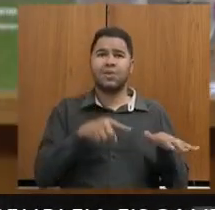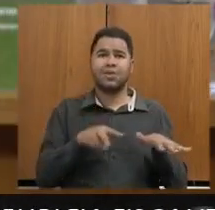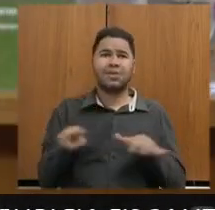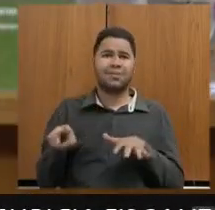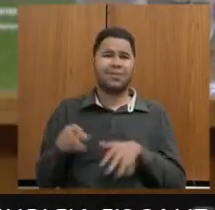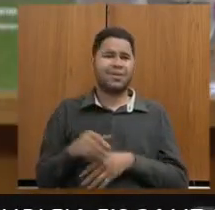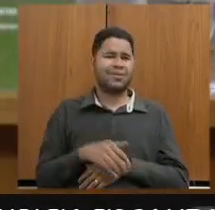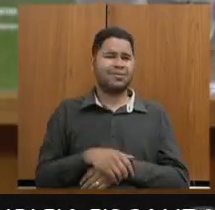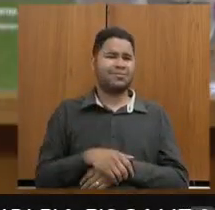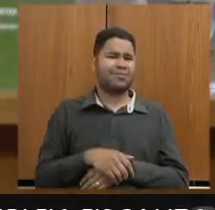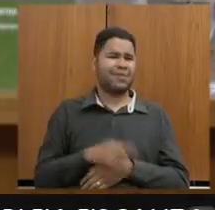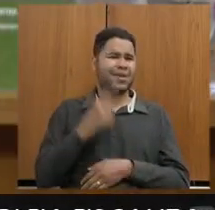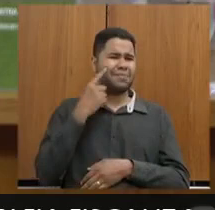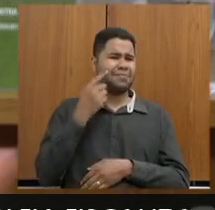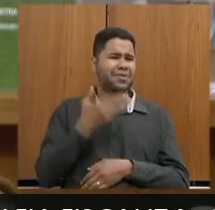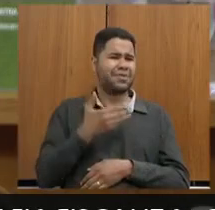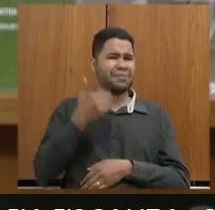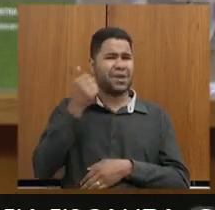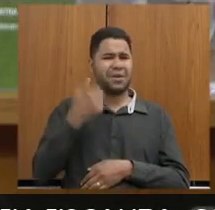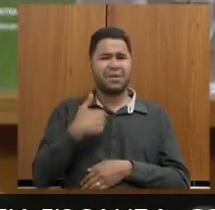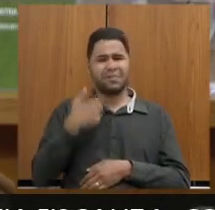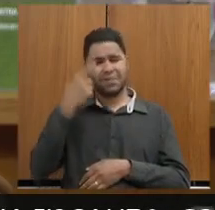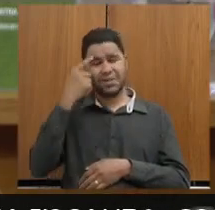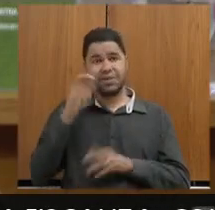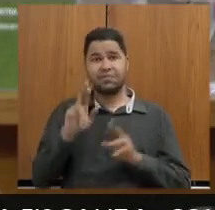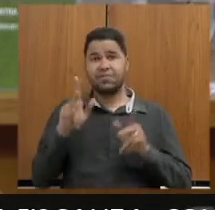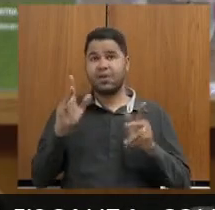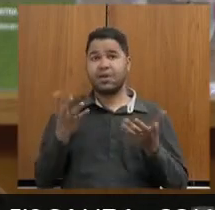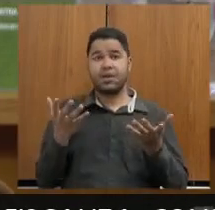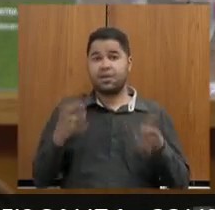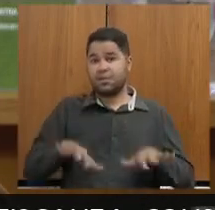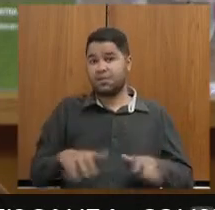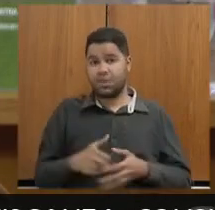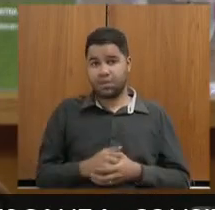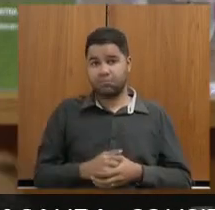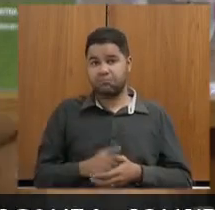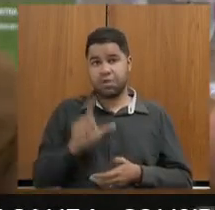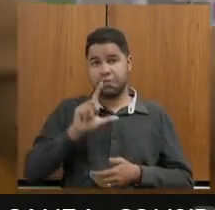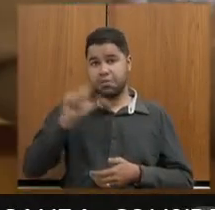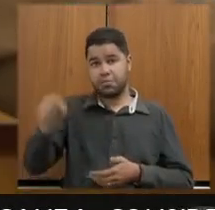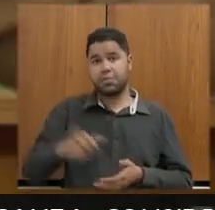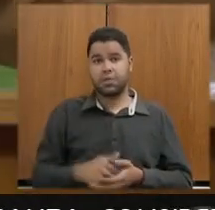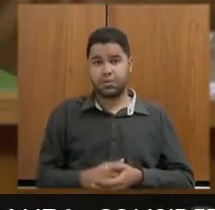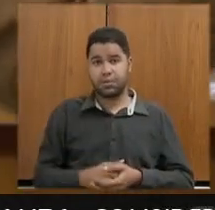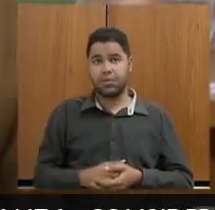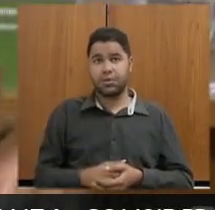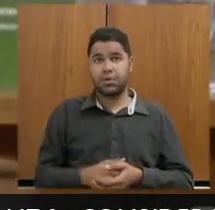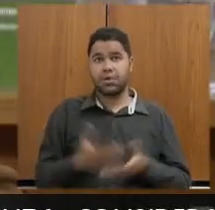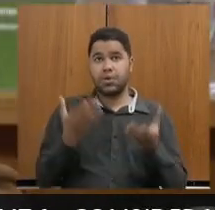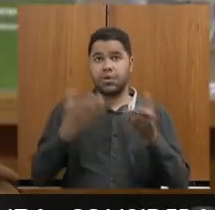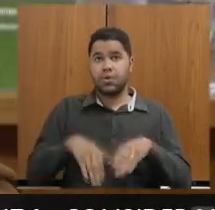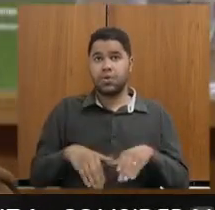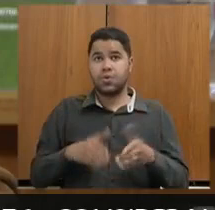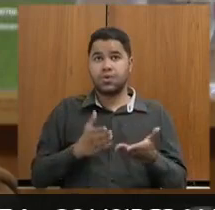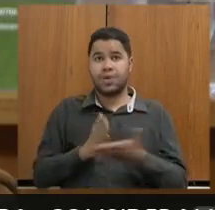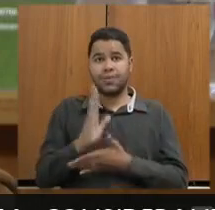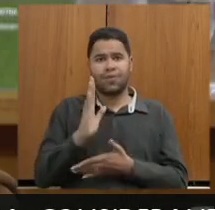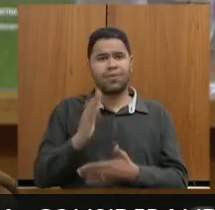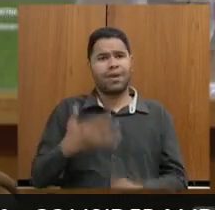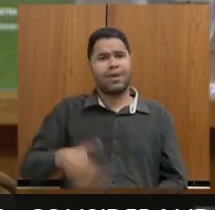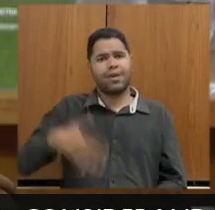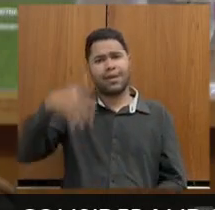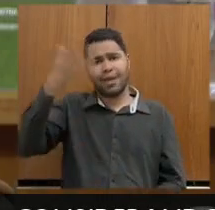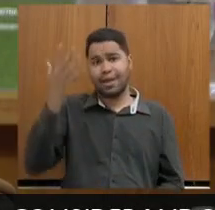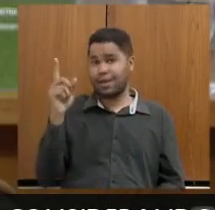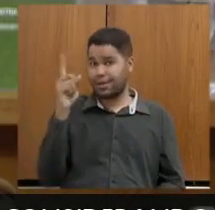aí fazer isso aqui achei que era uma coisa melhor achei que era diferente ele realmente não quer aí ele vai embora só que um concurso desse para gente aprovar é muito